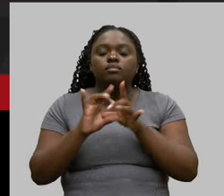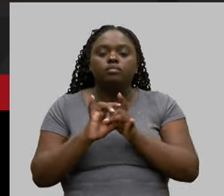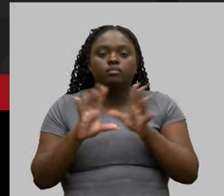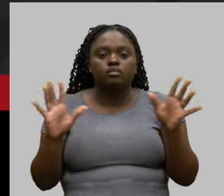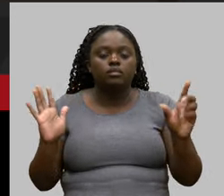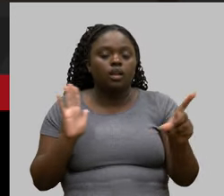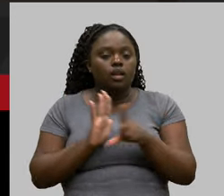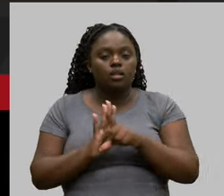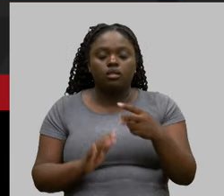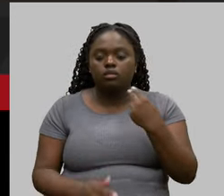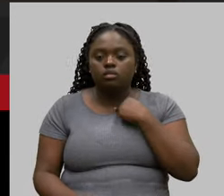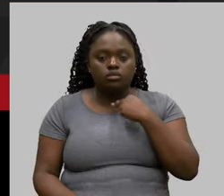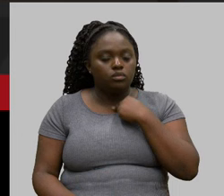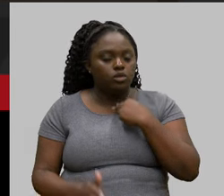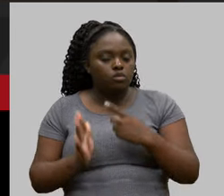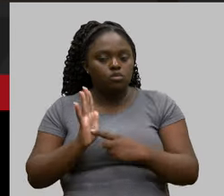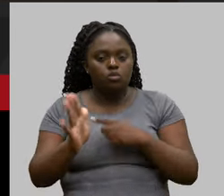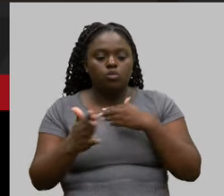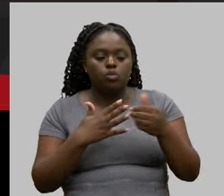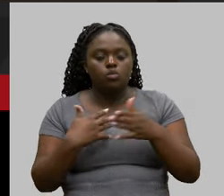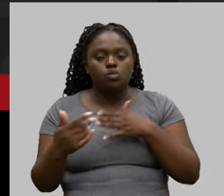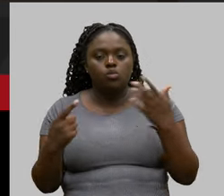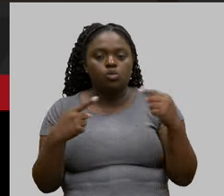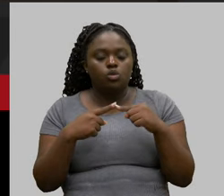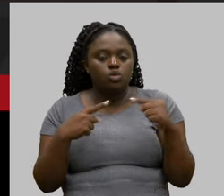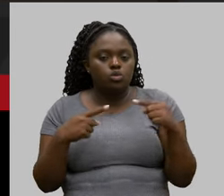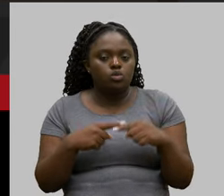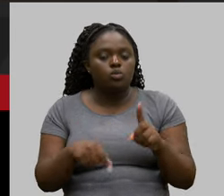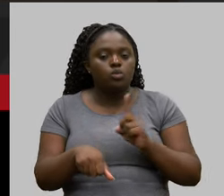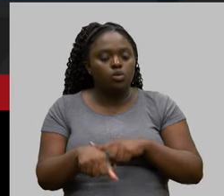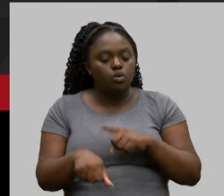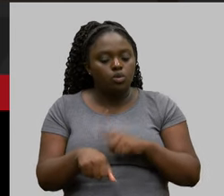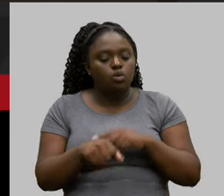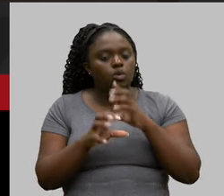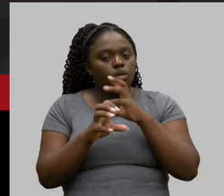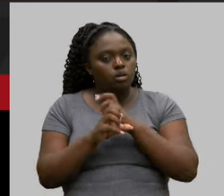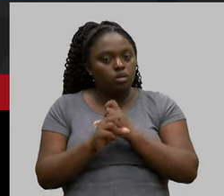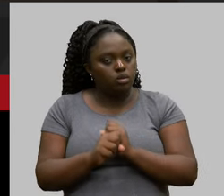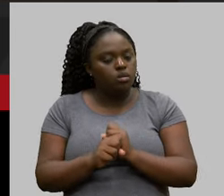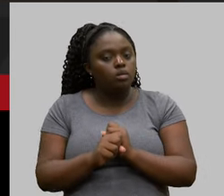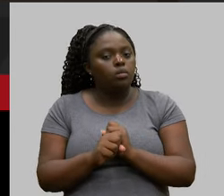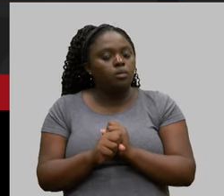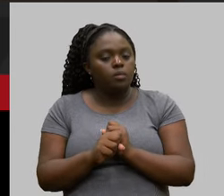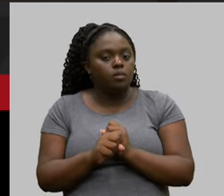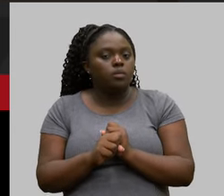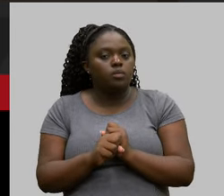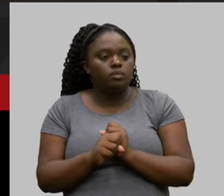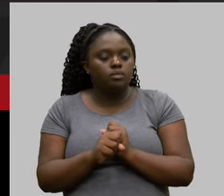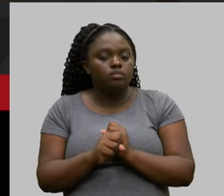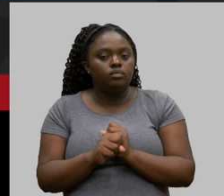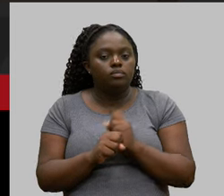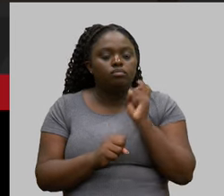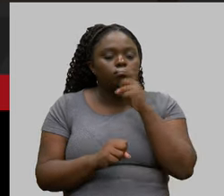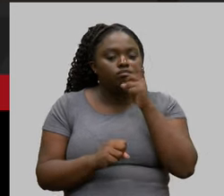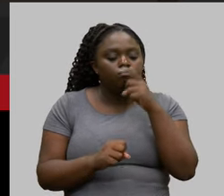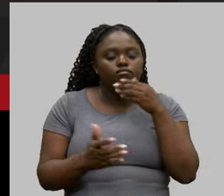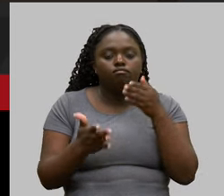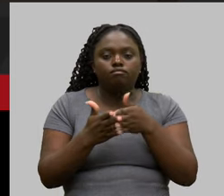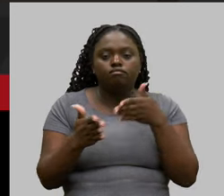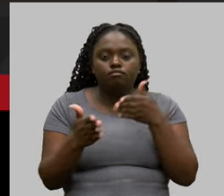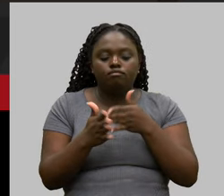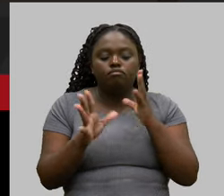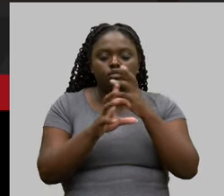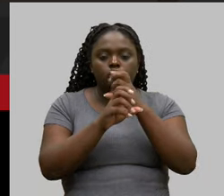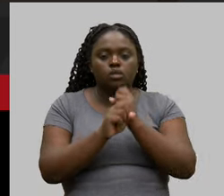poderá estabelecer qualquer forma de contagem de tempo de contribuição fictício limitação do somatório de